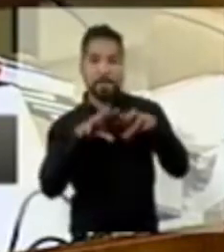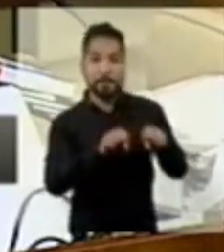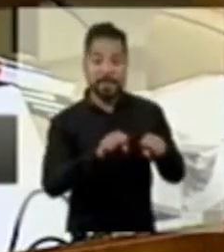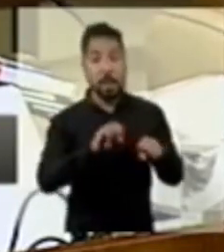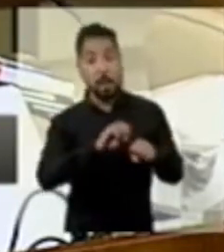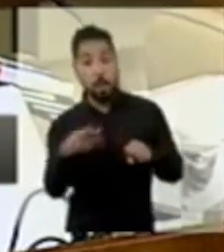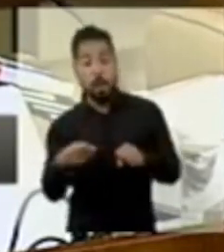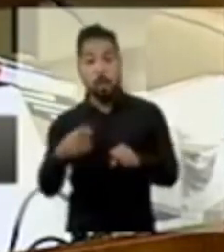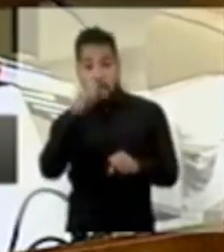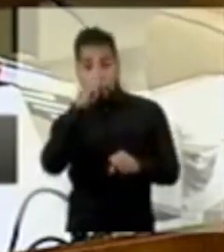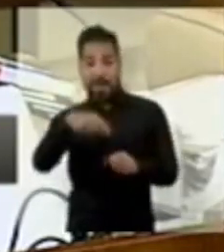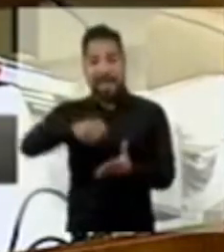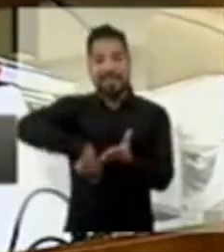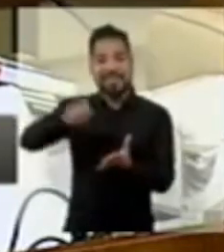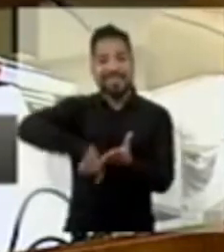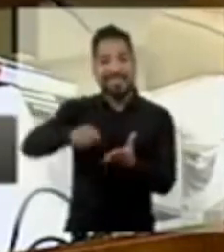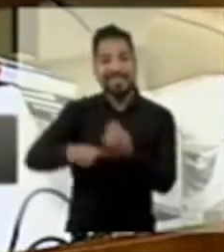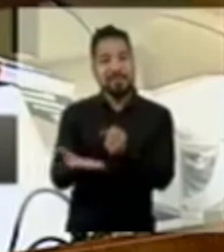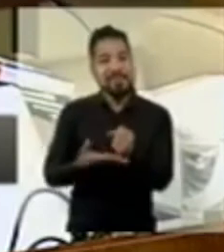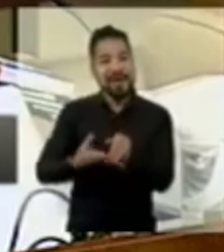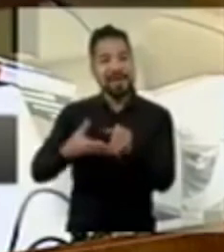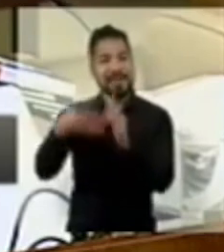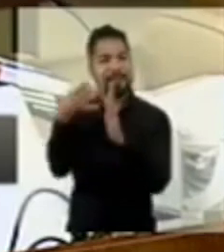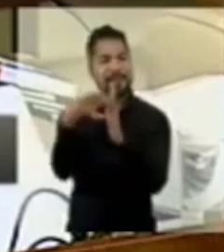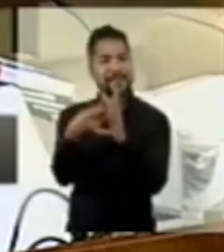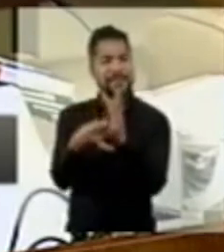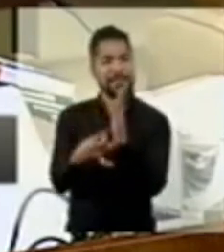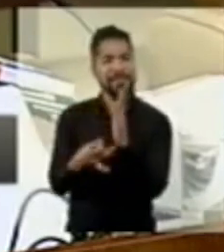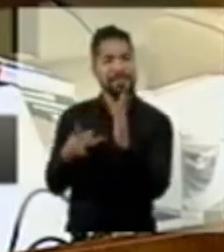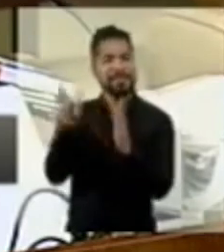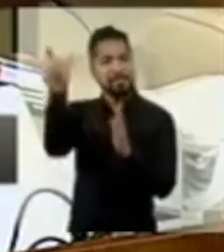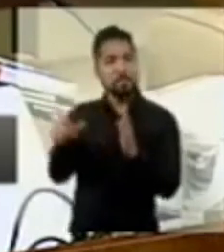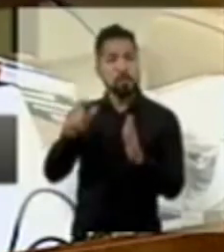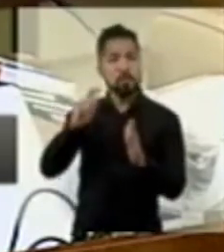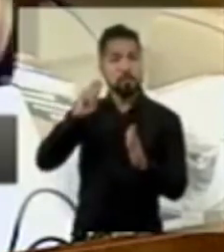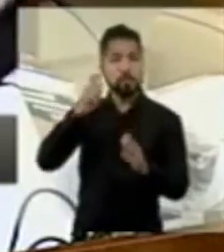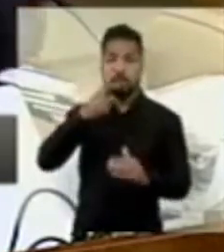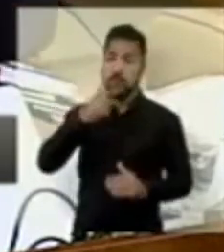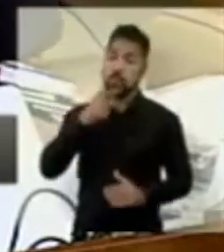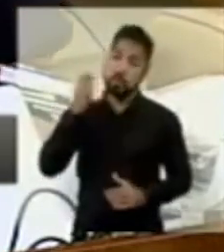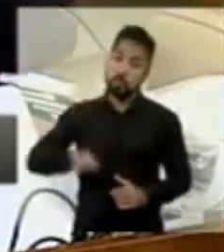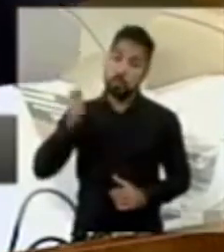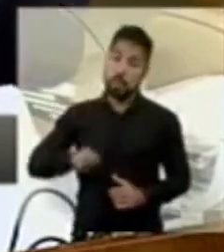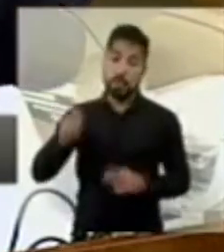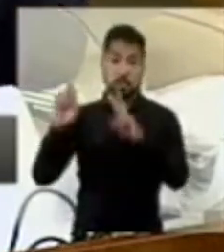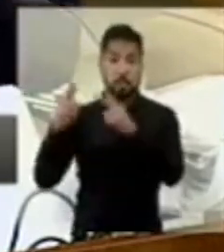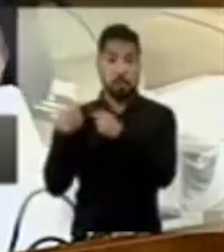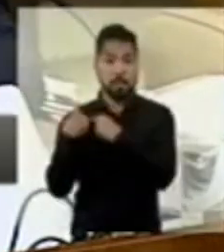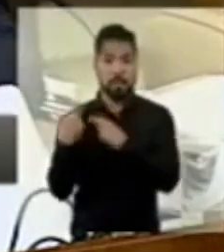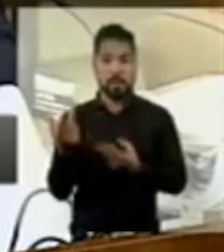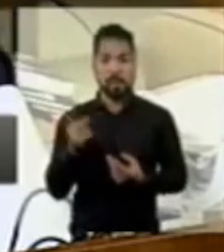escrita e fundamentada unidade judiciária competente tanto um diz ninguém será considerado culpado